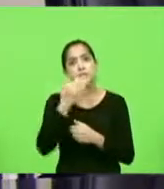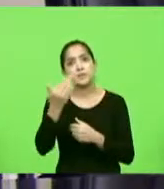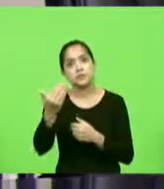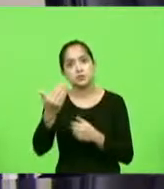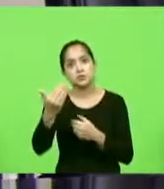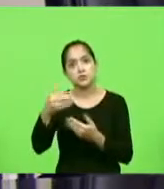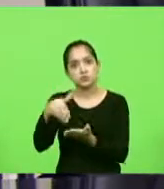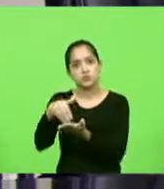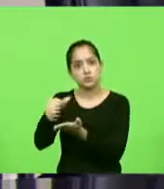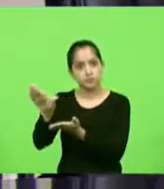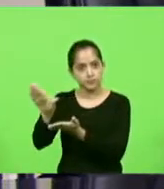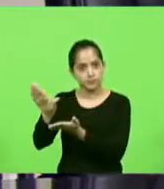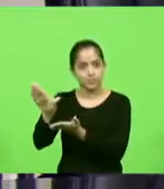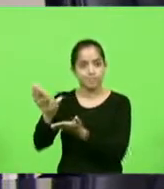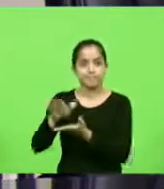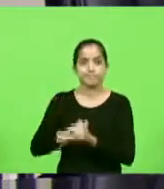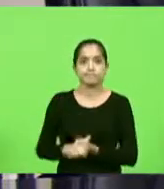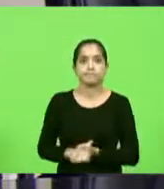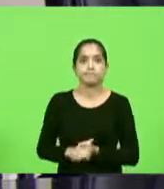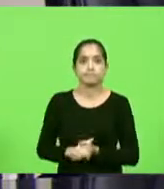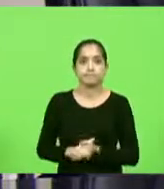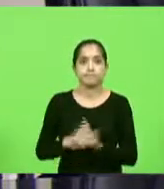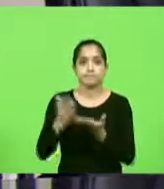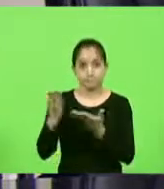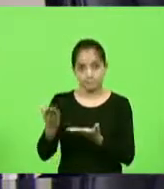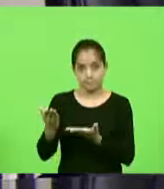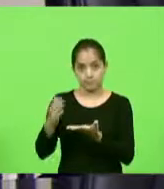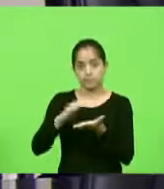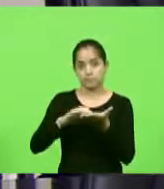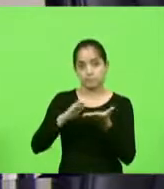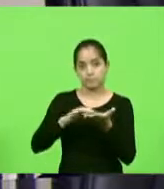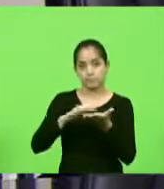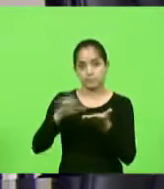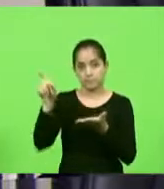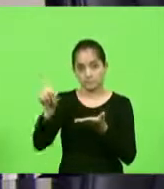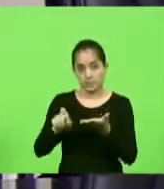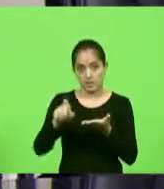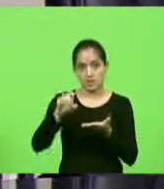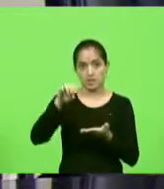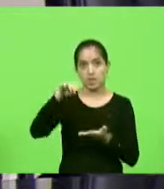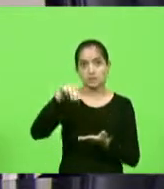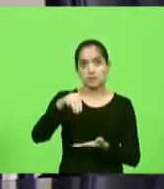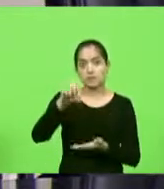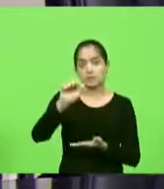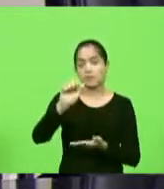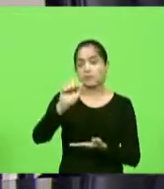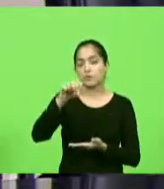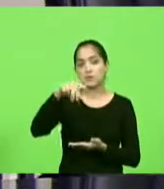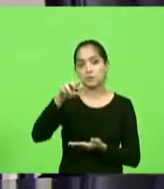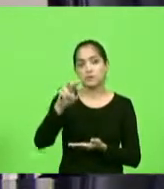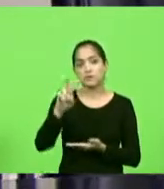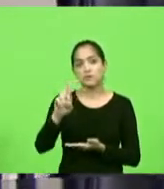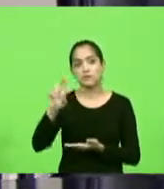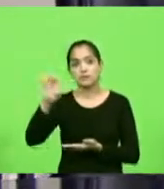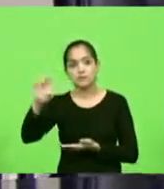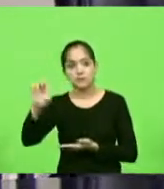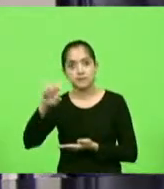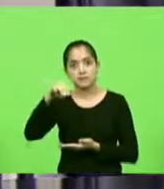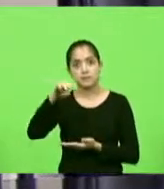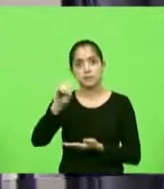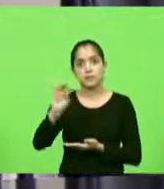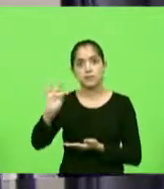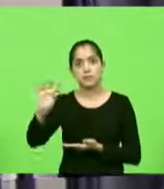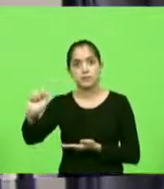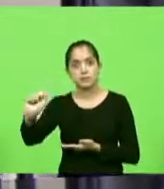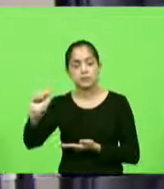exoneração dele do cargo de secretário, que é o secretário, ex-secretário André Mota Ribeiro, pelo fato dele ter sido